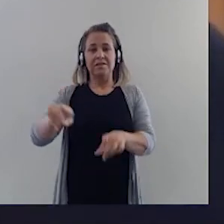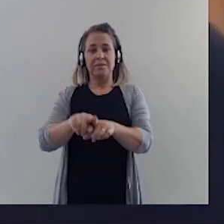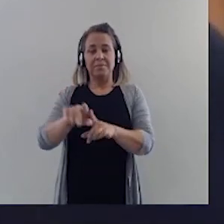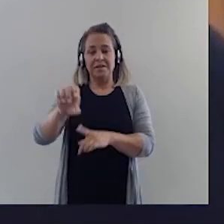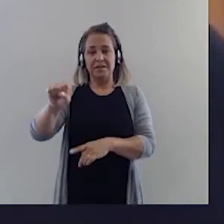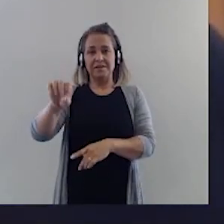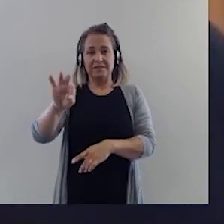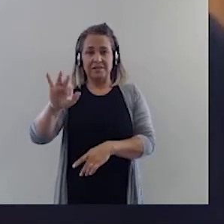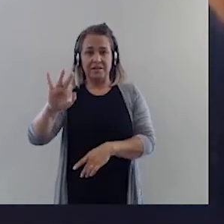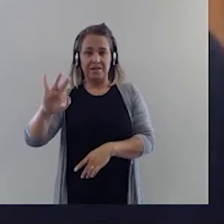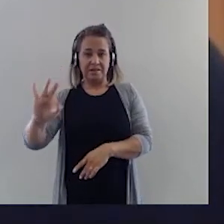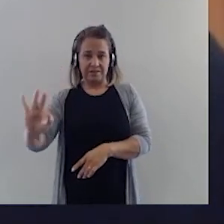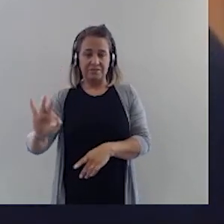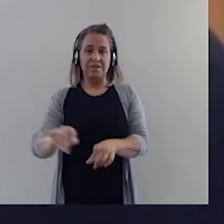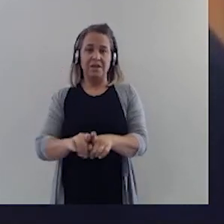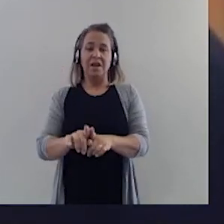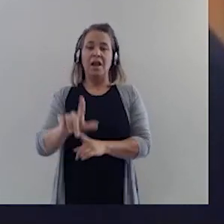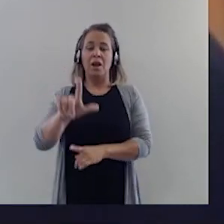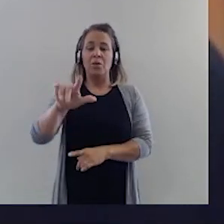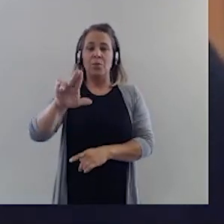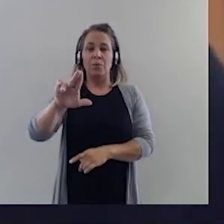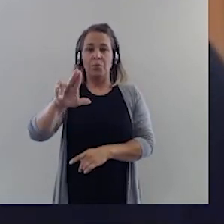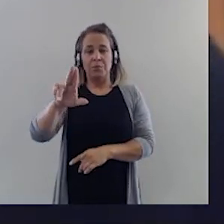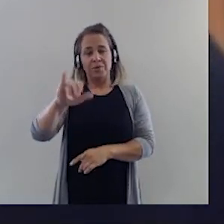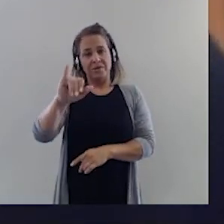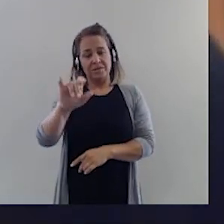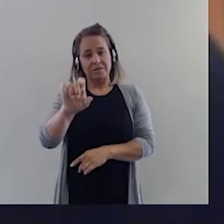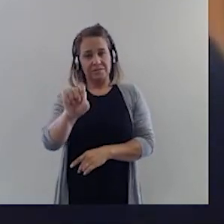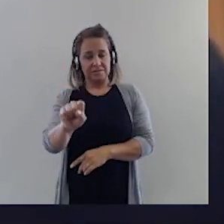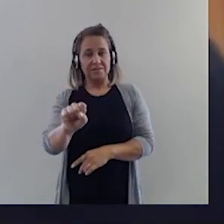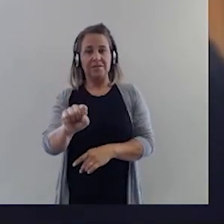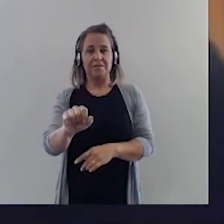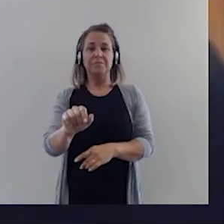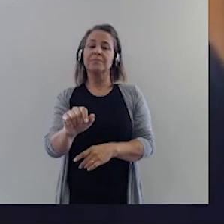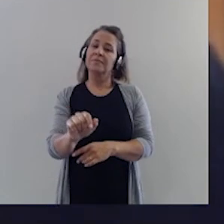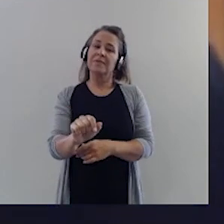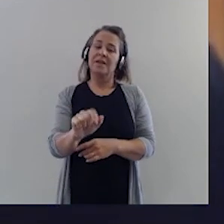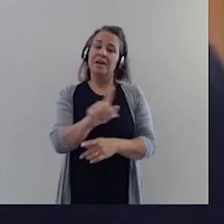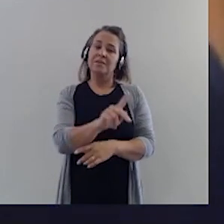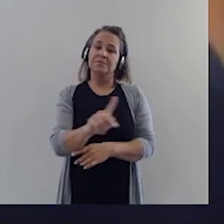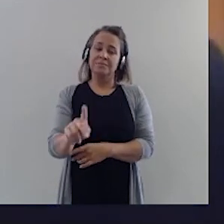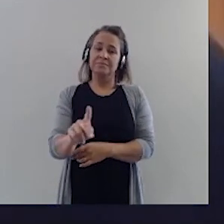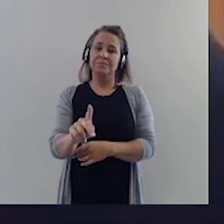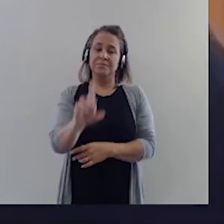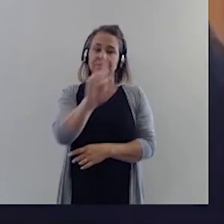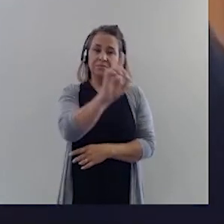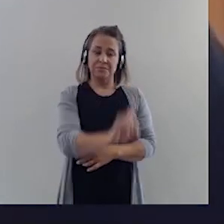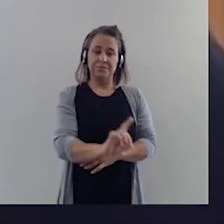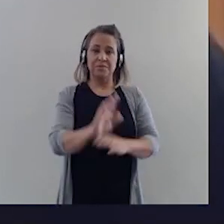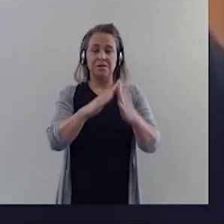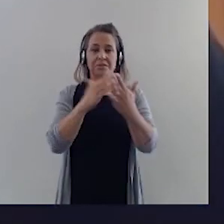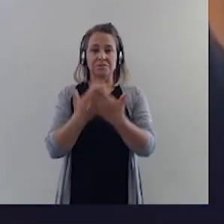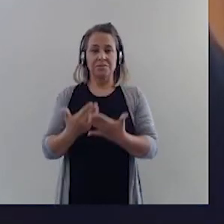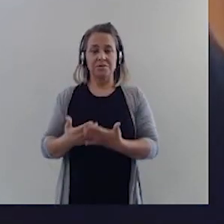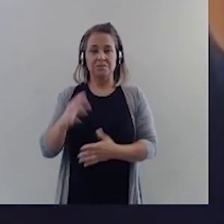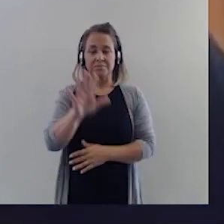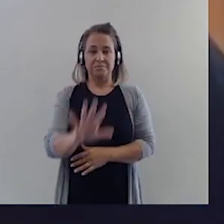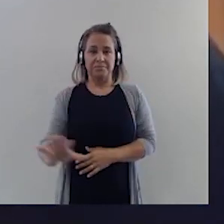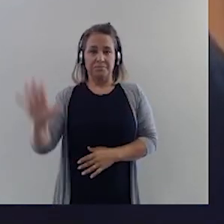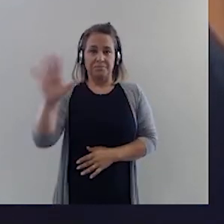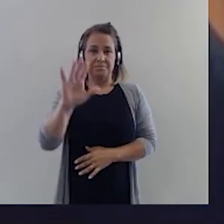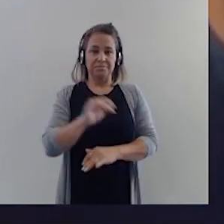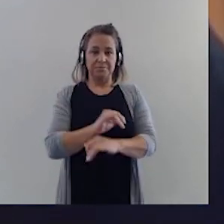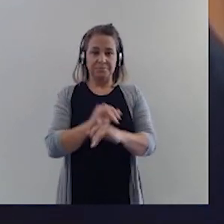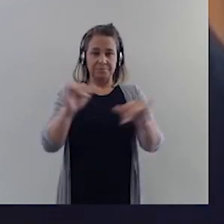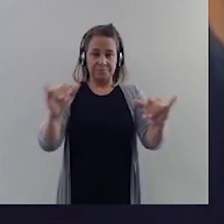Felipe Salomão. É vice-diretor da Escola Nacional de Formação e Aperfeiçoamento de